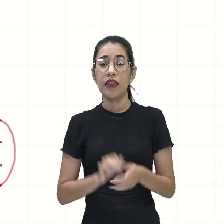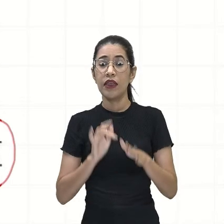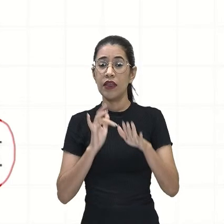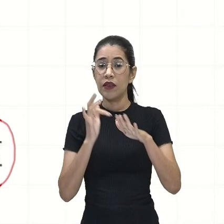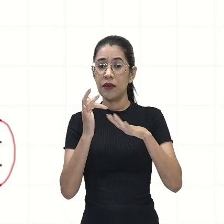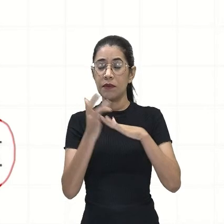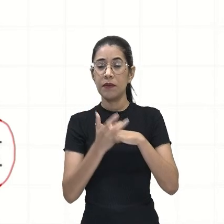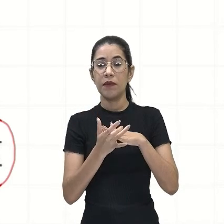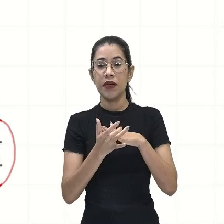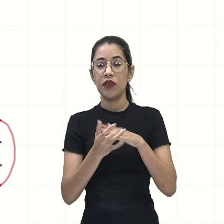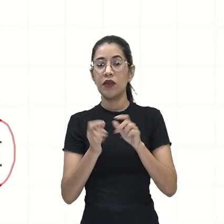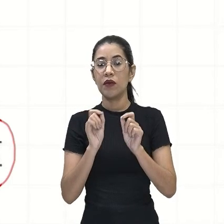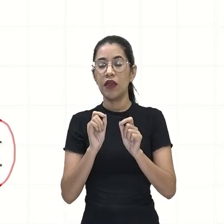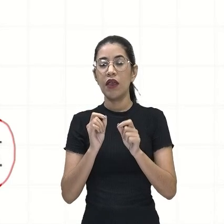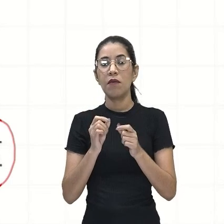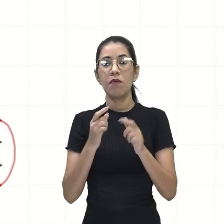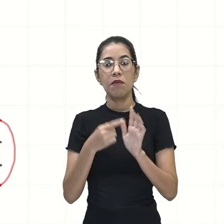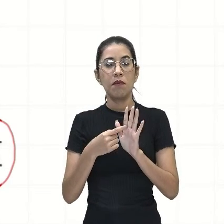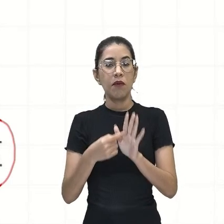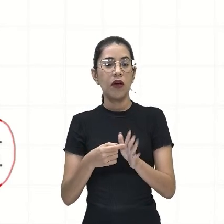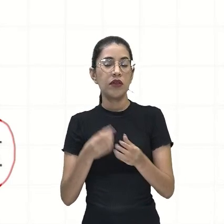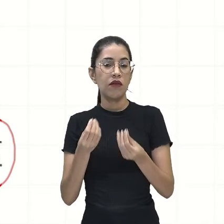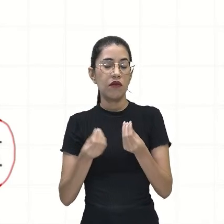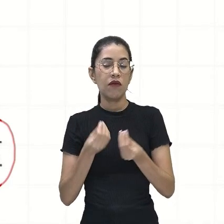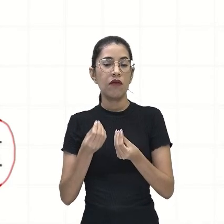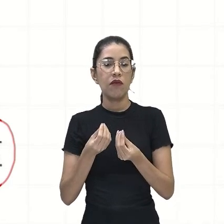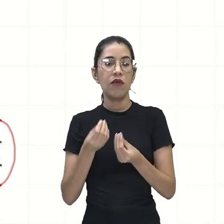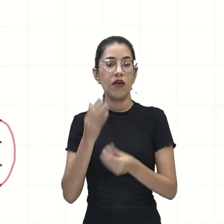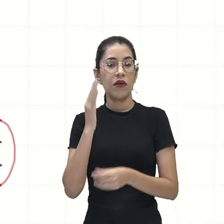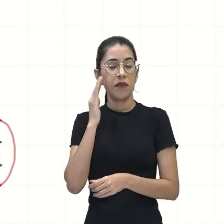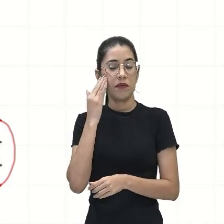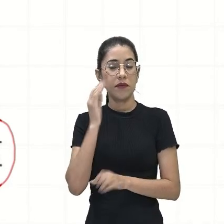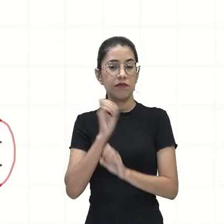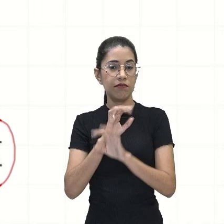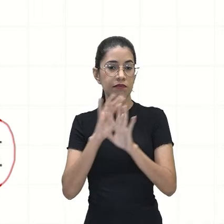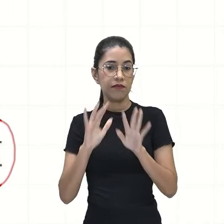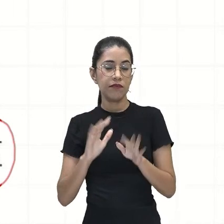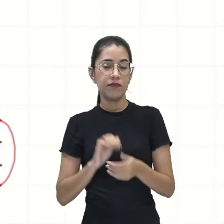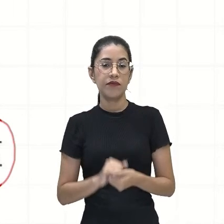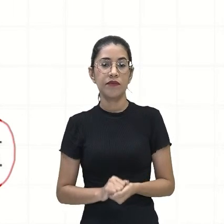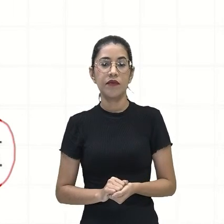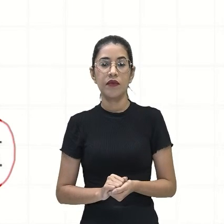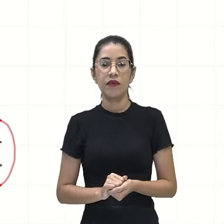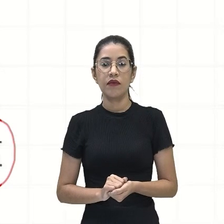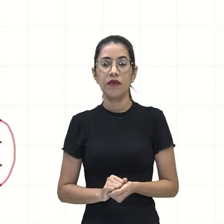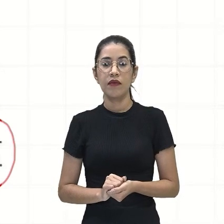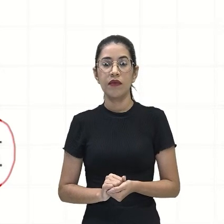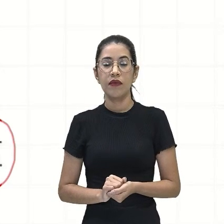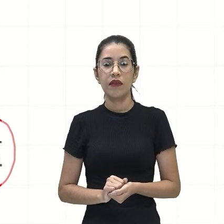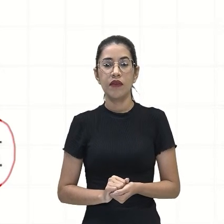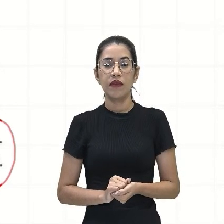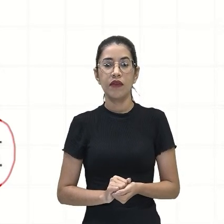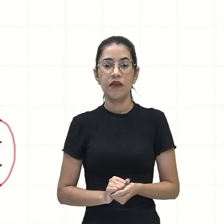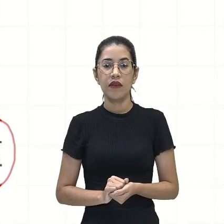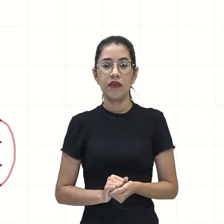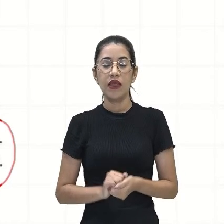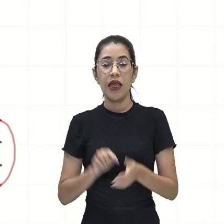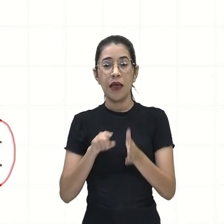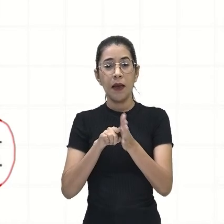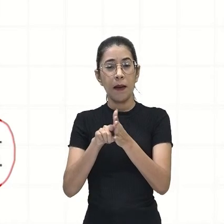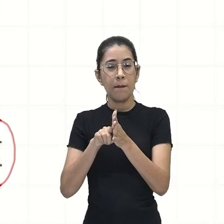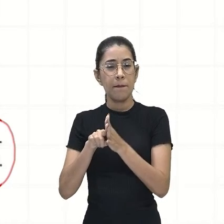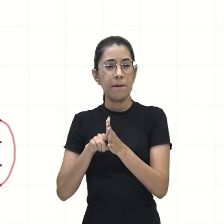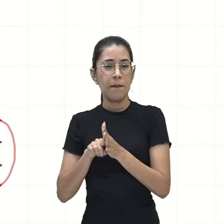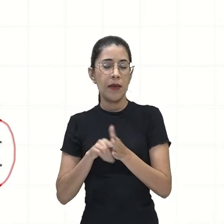dá uma boa interpretação. Uma boa interpretação do que foi pesquisado.